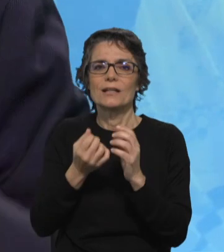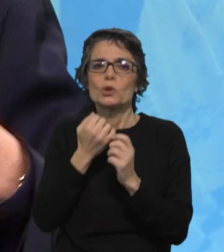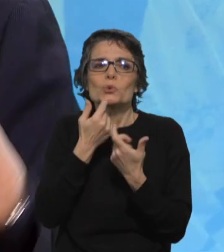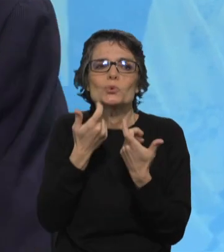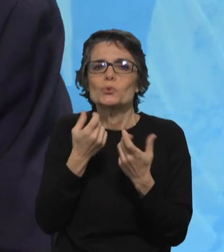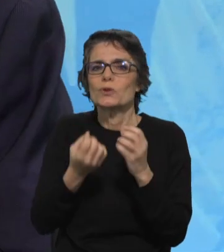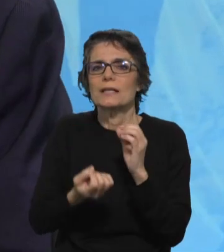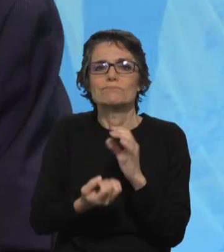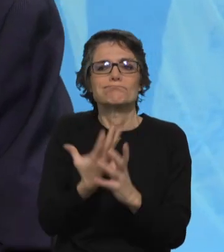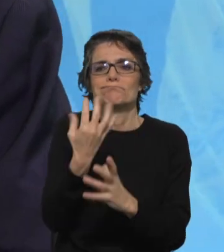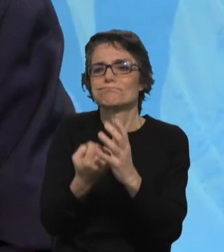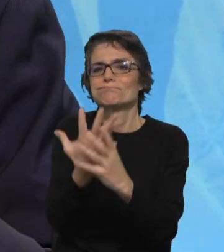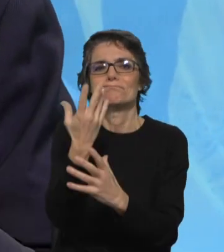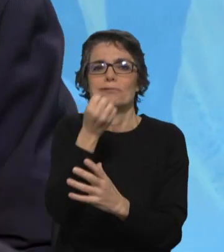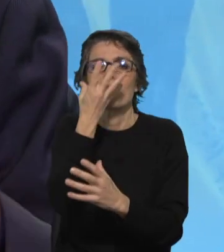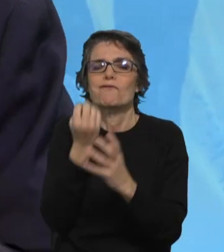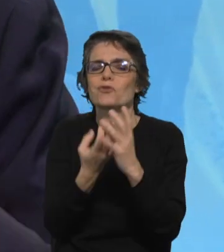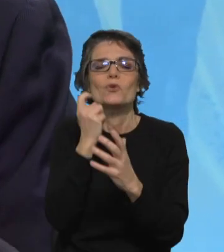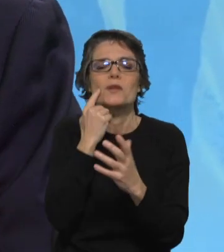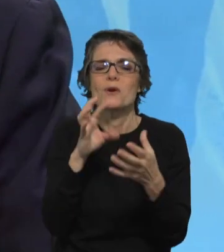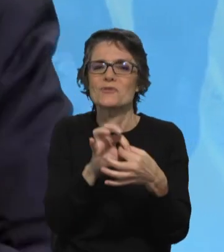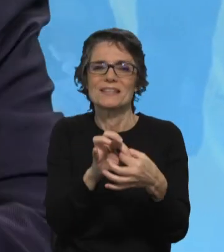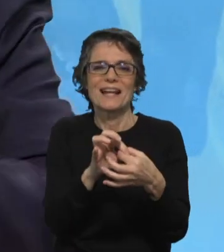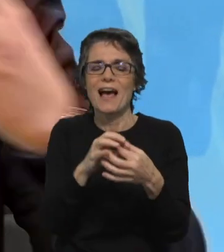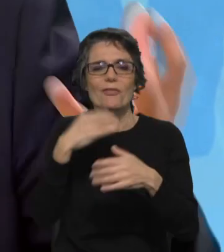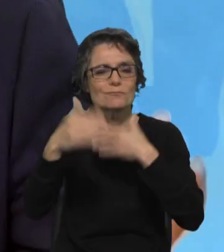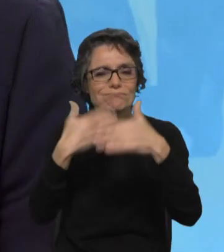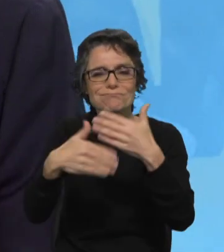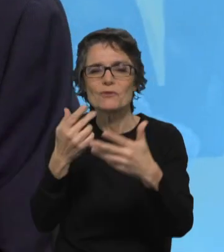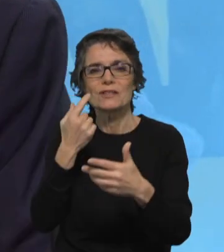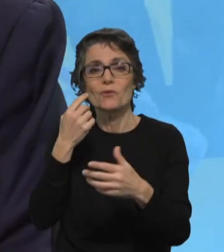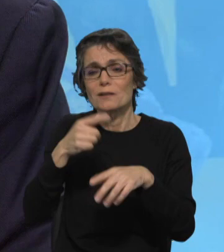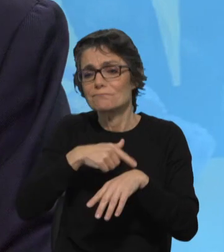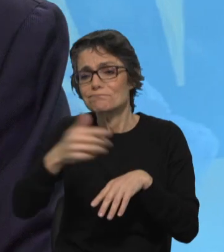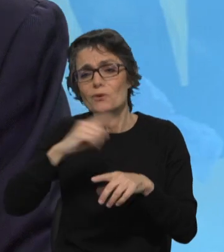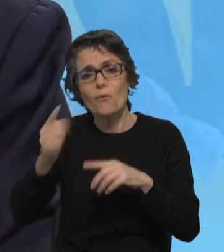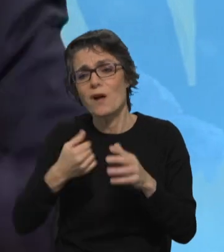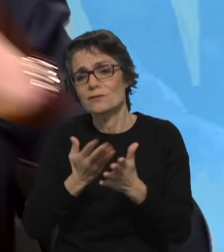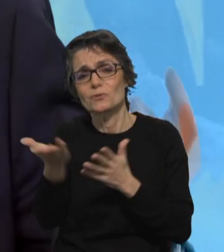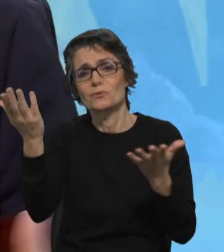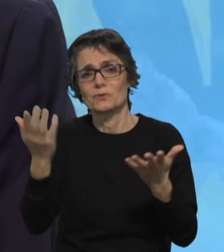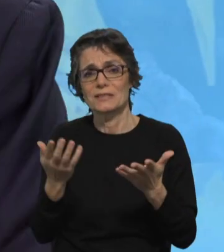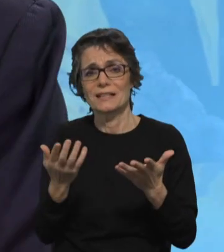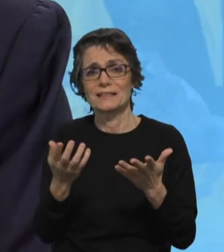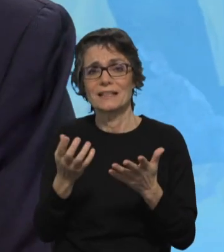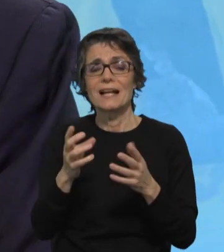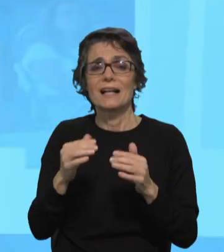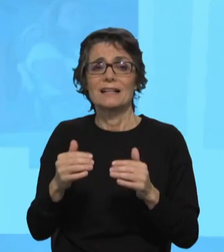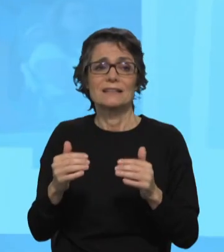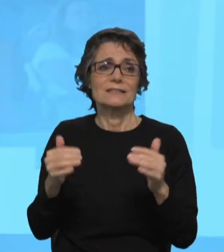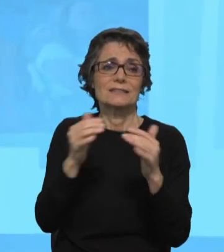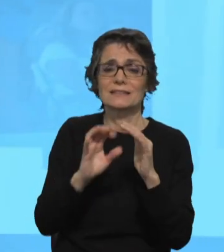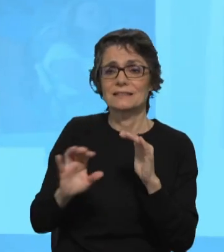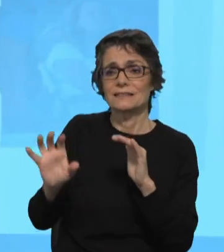também, recolher as flores da Páscoa que vão brotando em muitas outras geografias humanas que